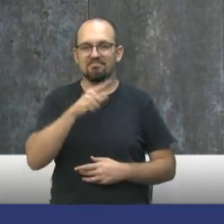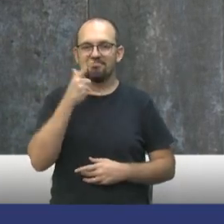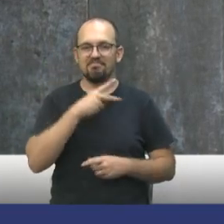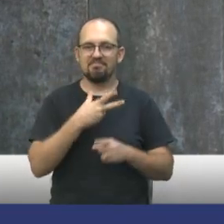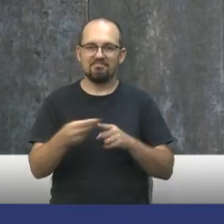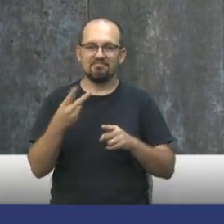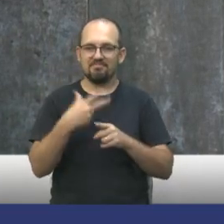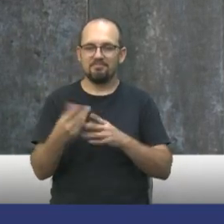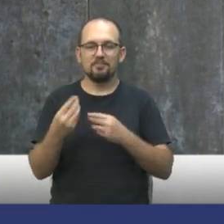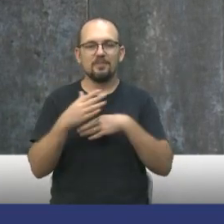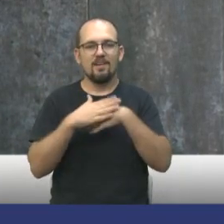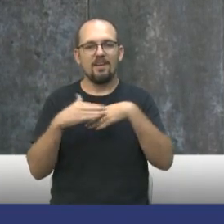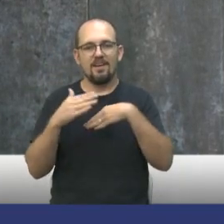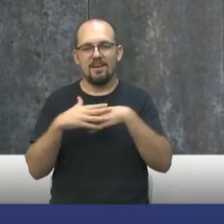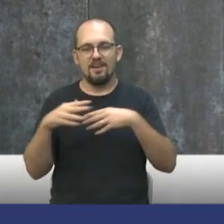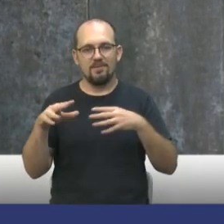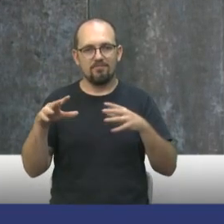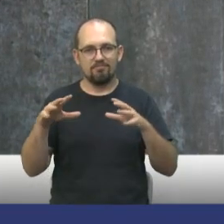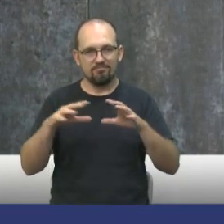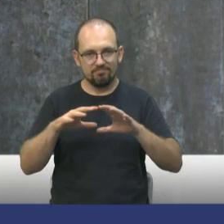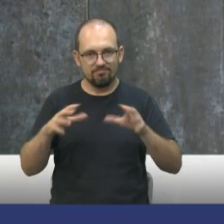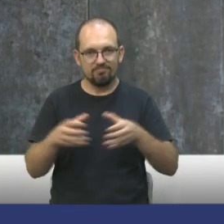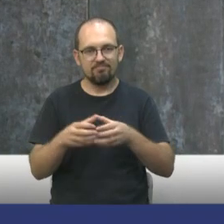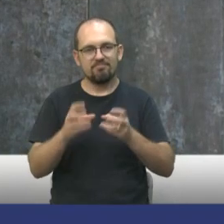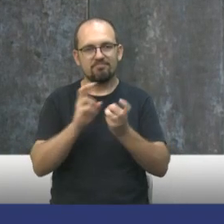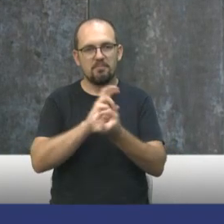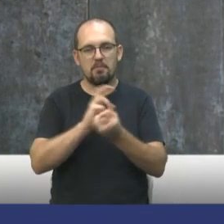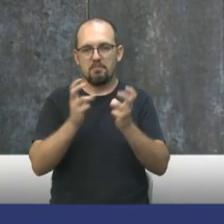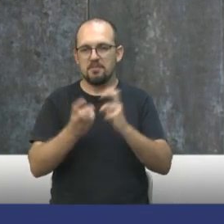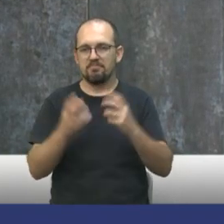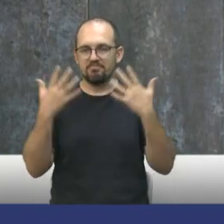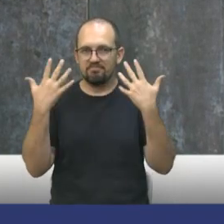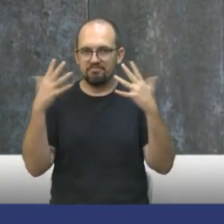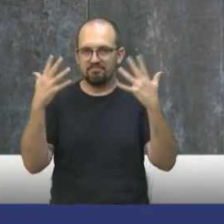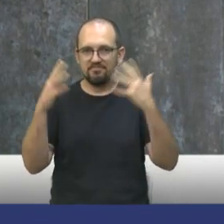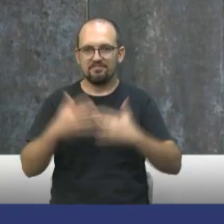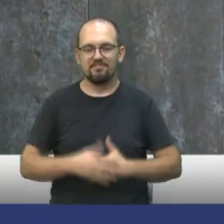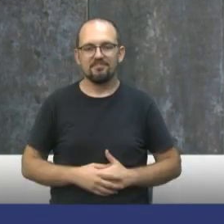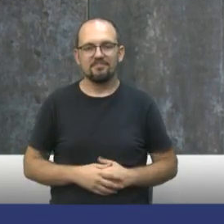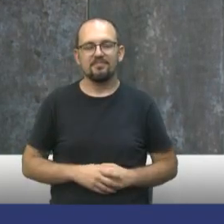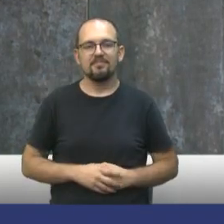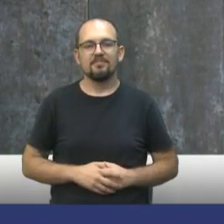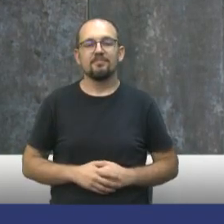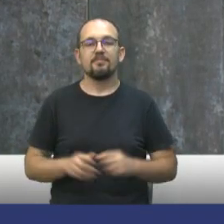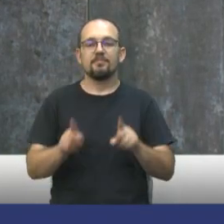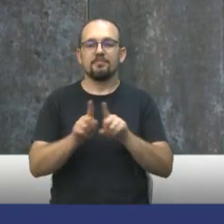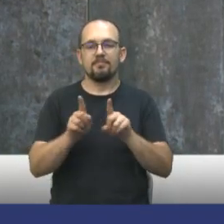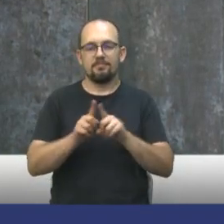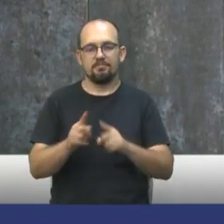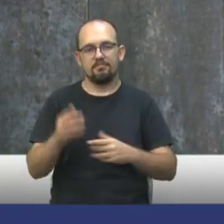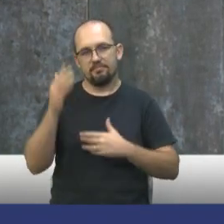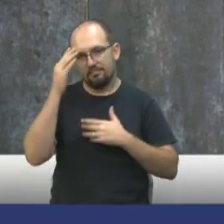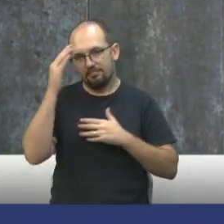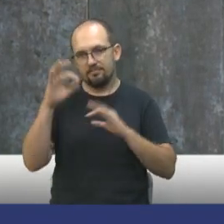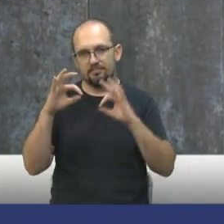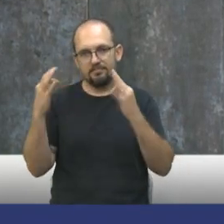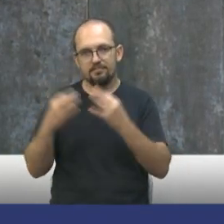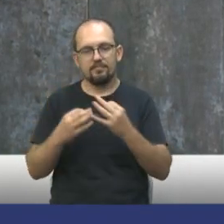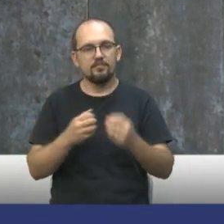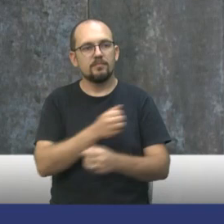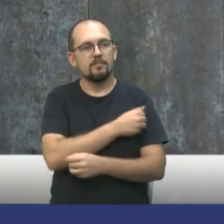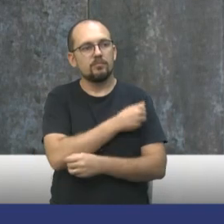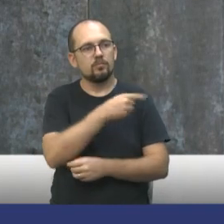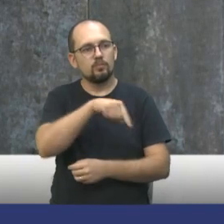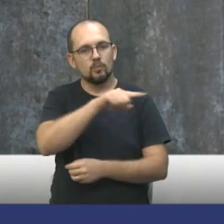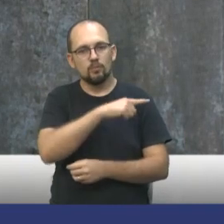carinho dentro do mundo da capoeira. Realmente parabéns, viu, mestre? Meus agradecimentos também aos familiares, aos alunos, a todos